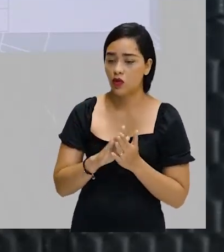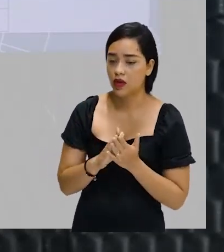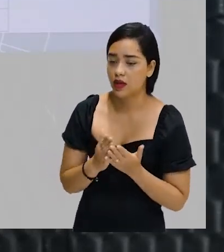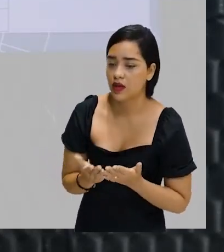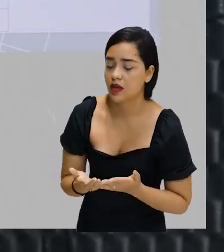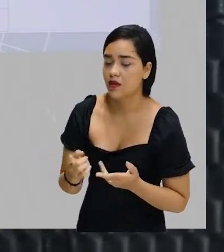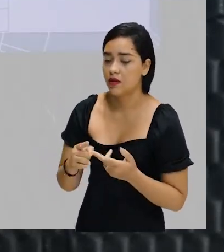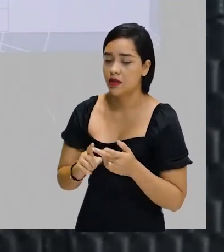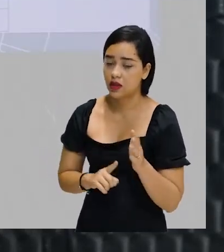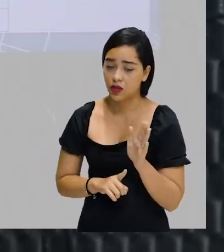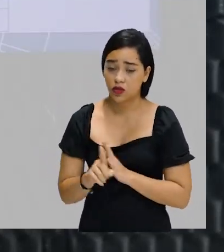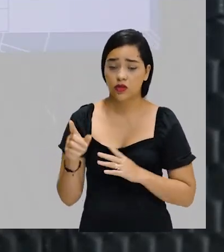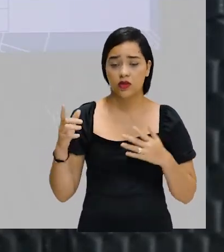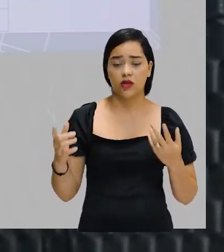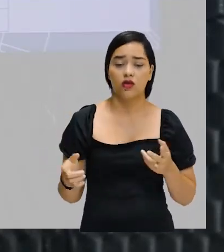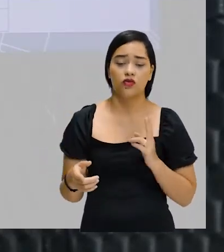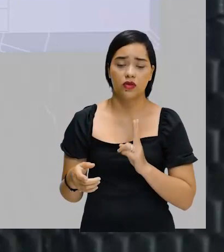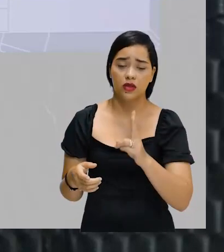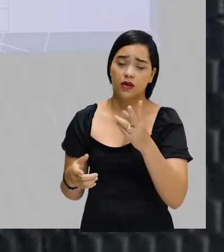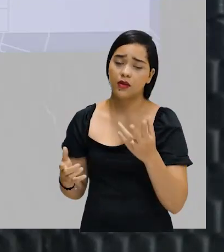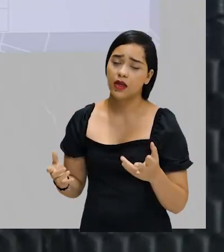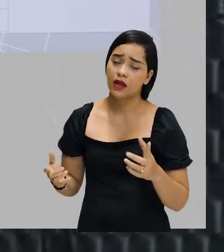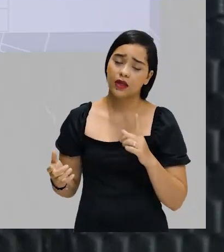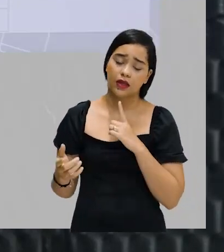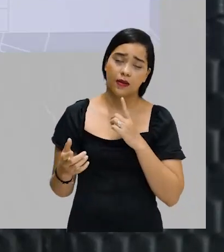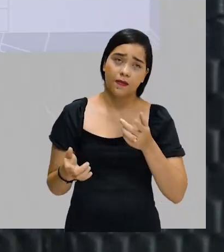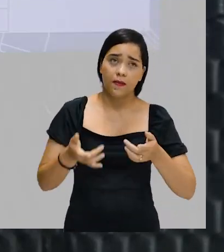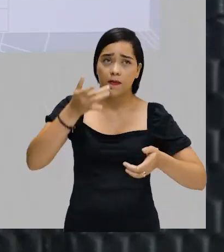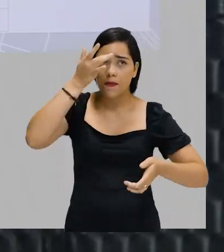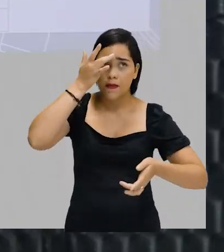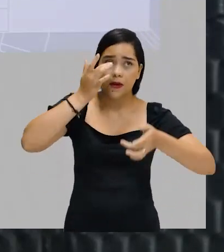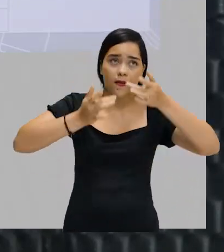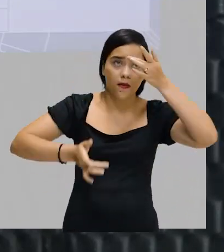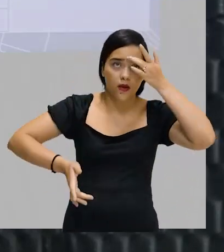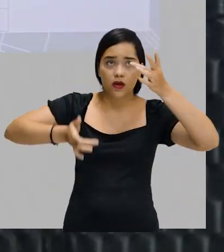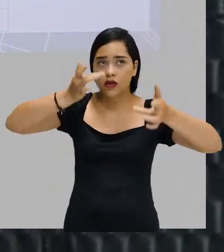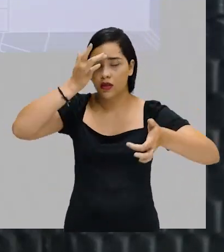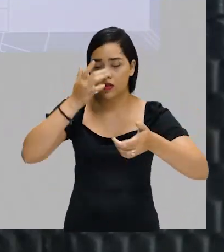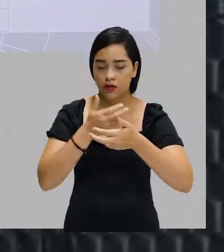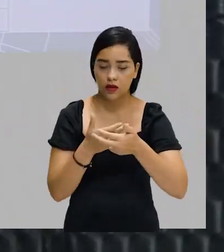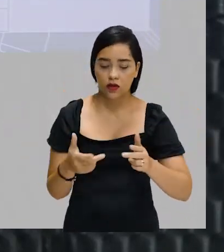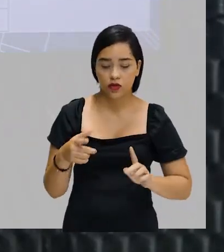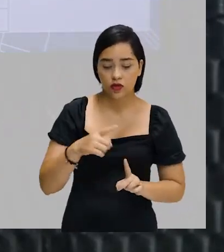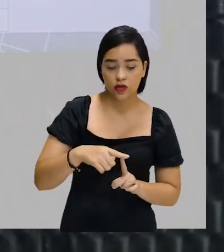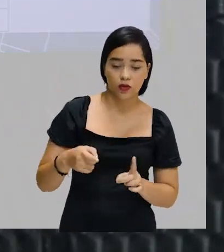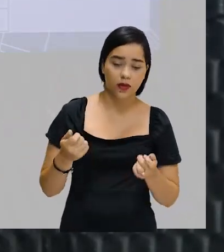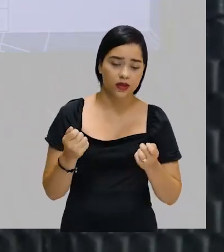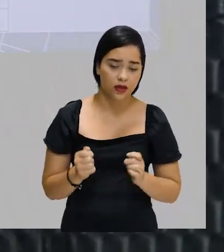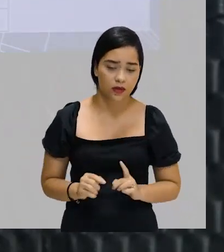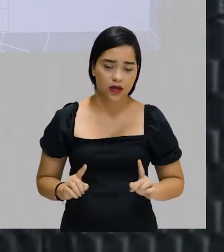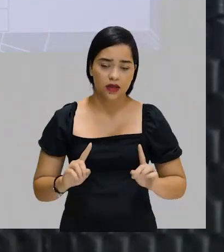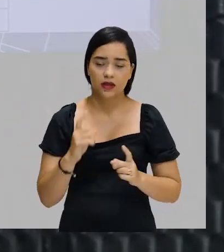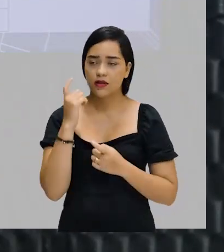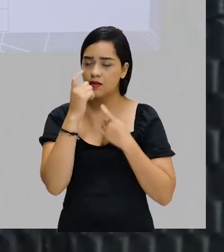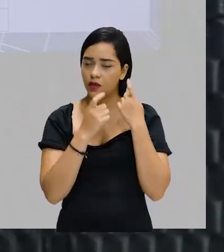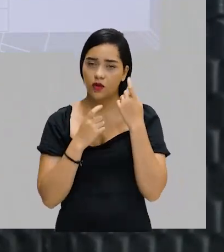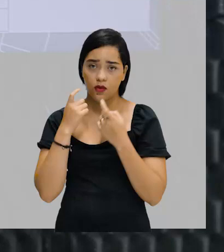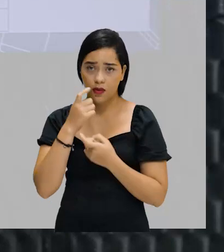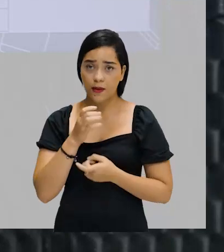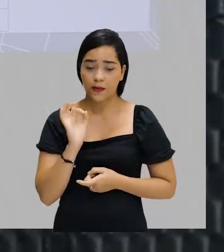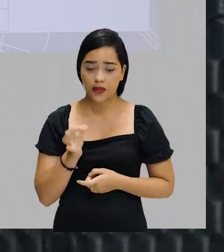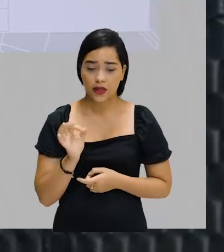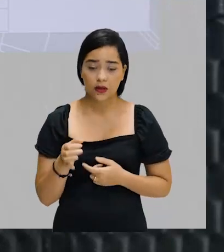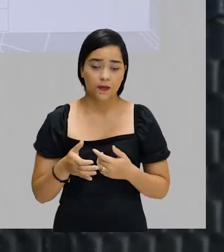livro, nas questões, então a gente vai acabar memorizando esses elementos. Mas a gente não precisa se preocupar,